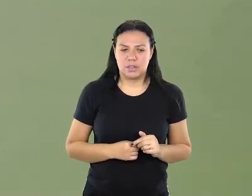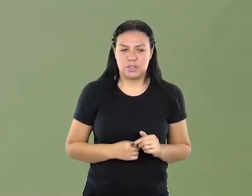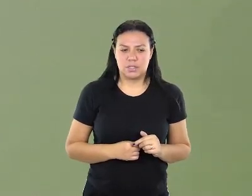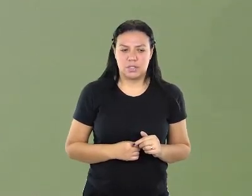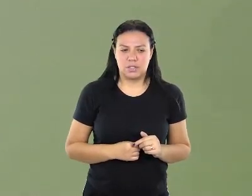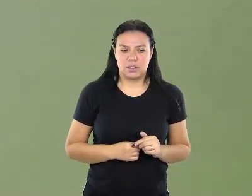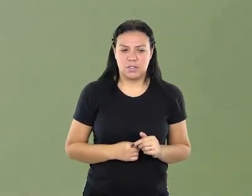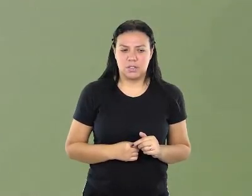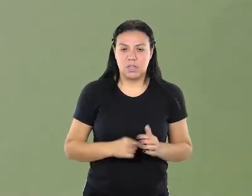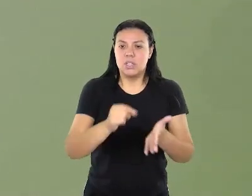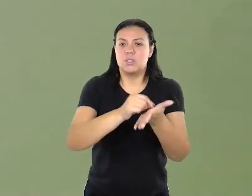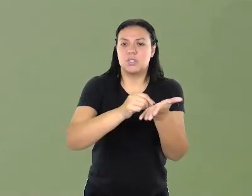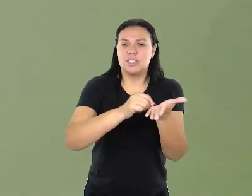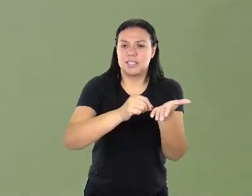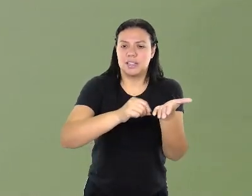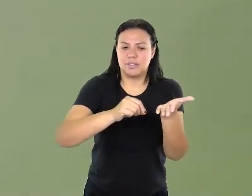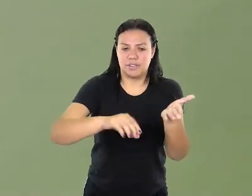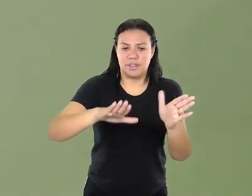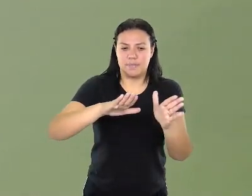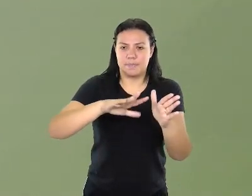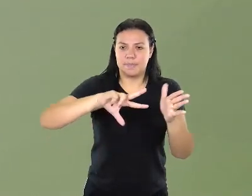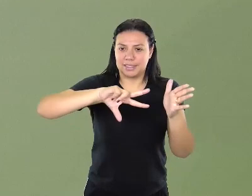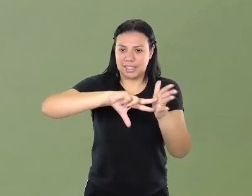idioma, todo um trabalho.